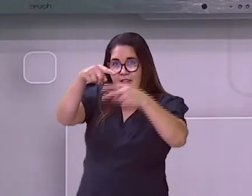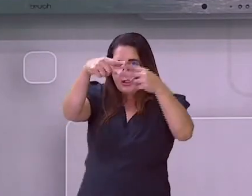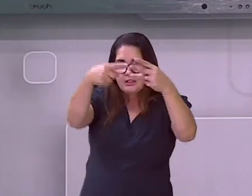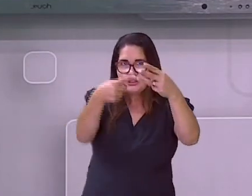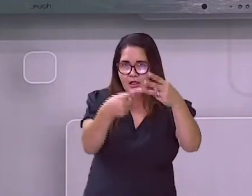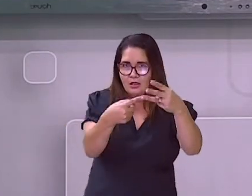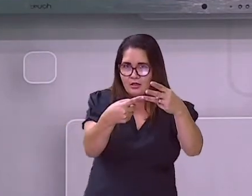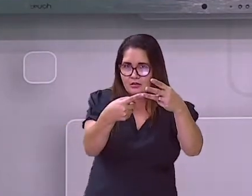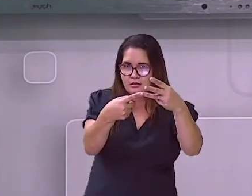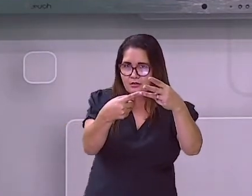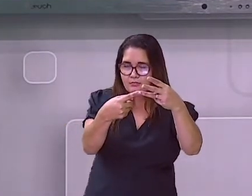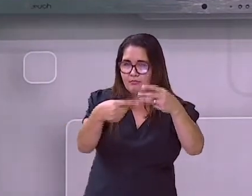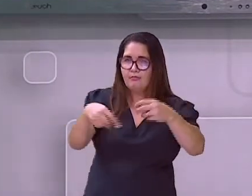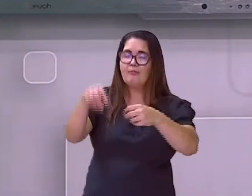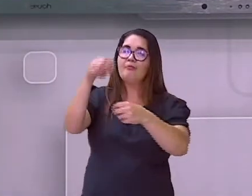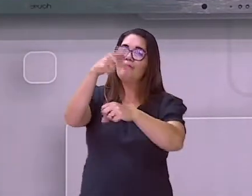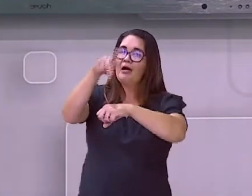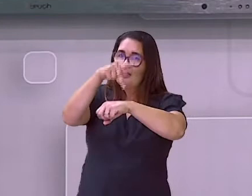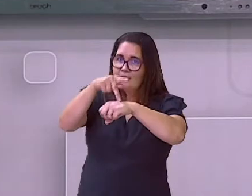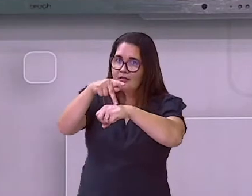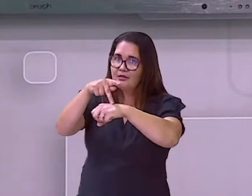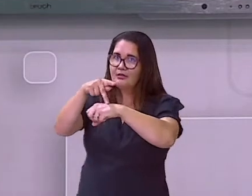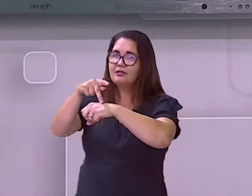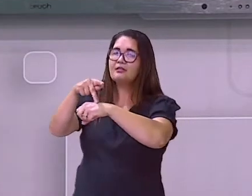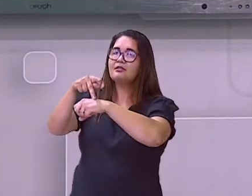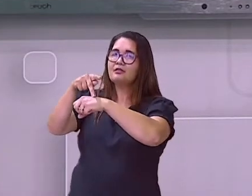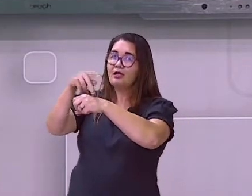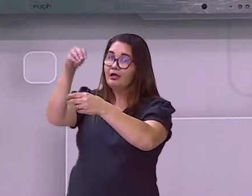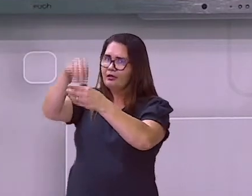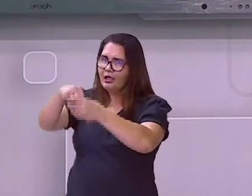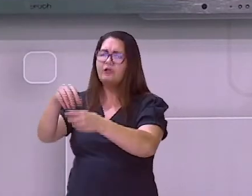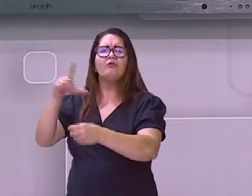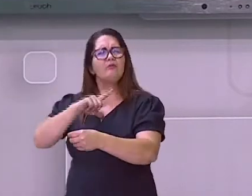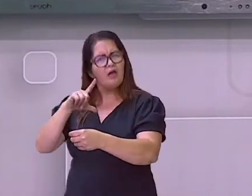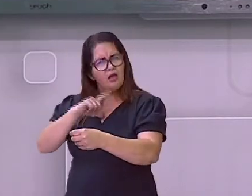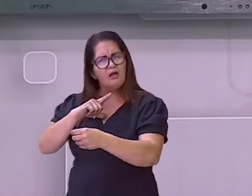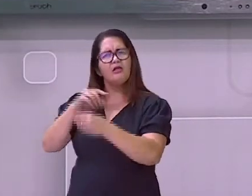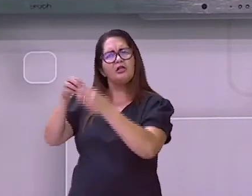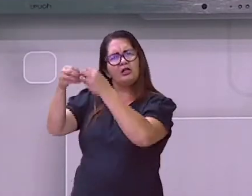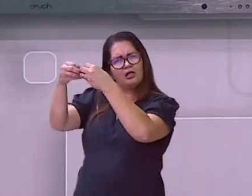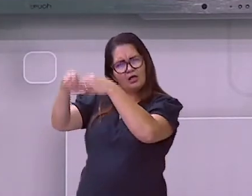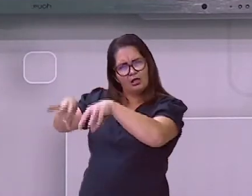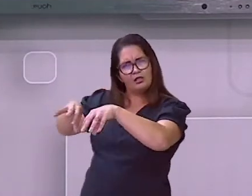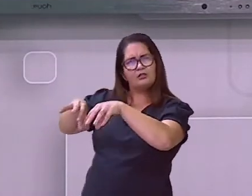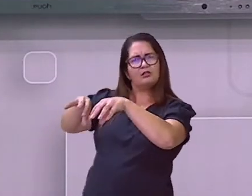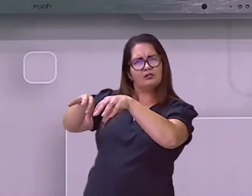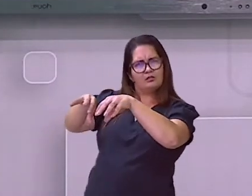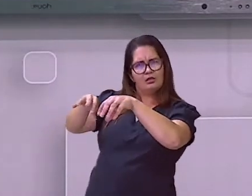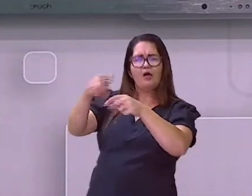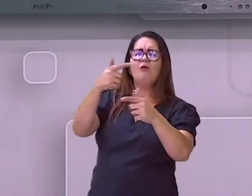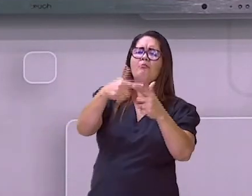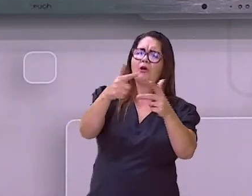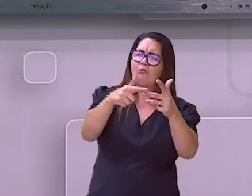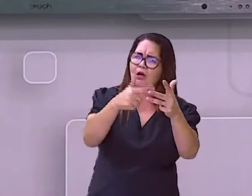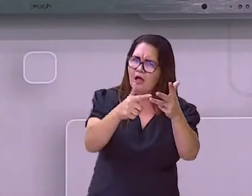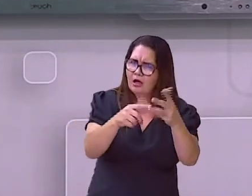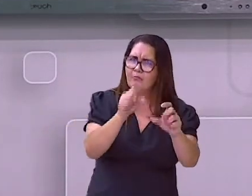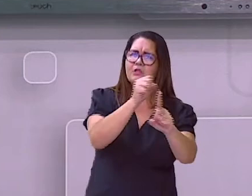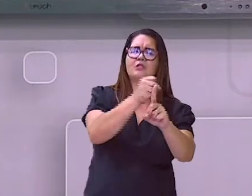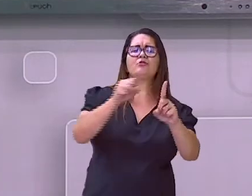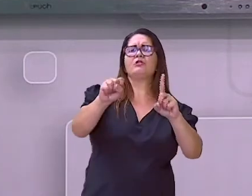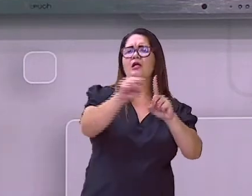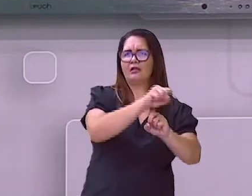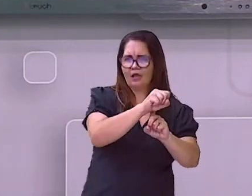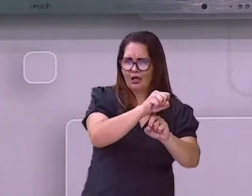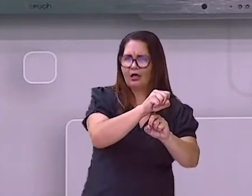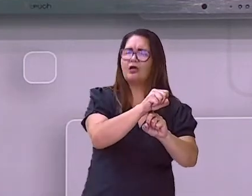quer dizer, a qualidade de vida, existem dificuldades, existem problemas sociais aqui também.